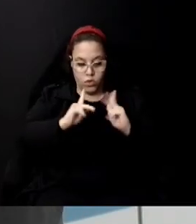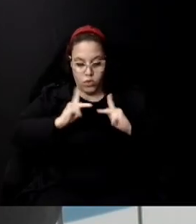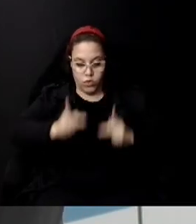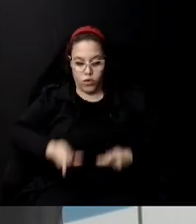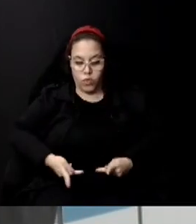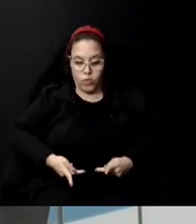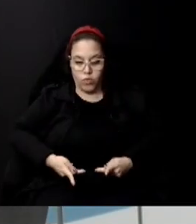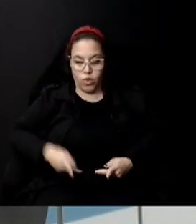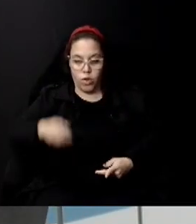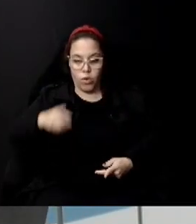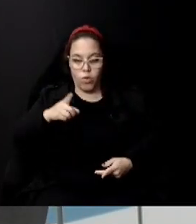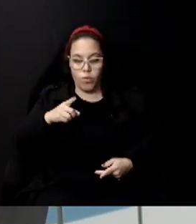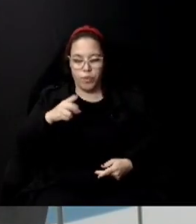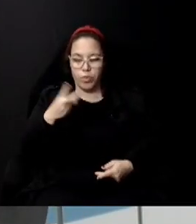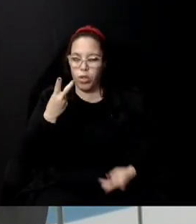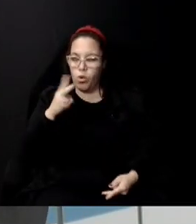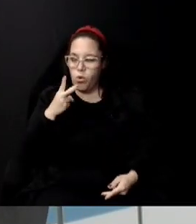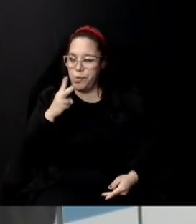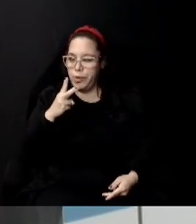dois grandes